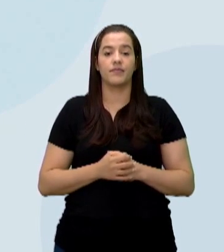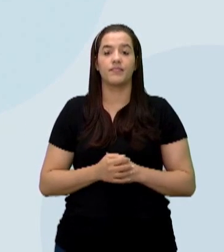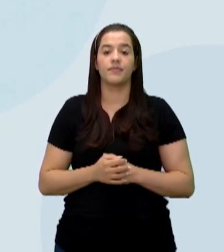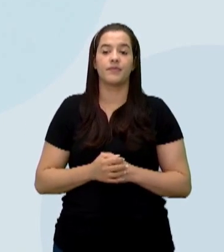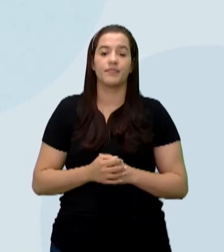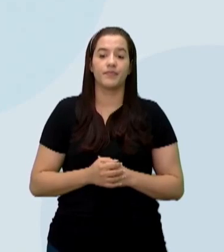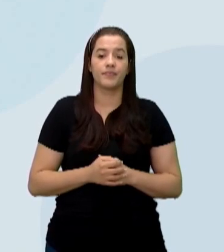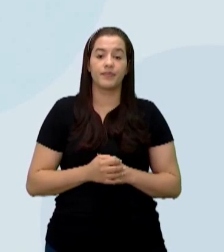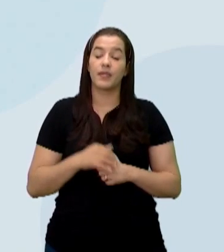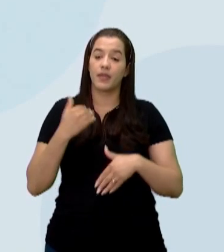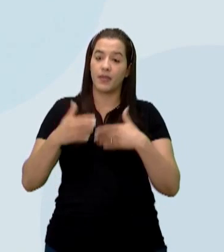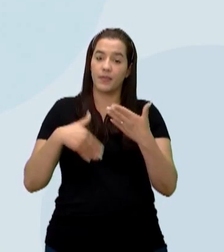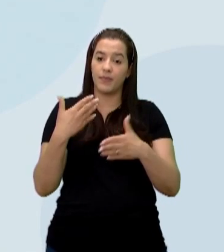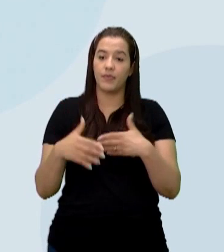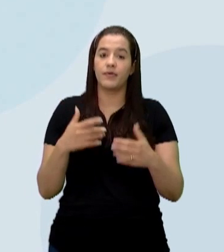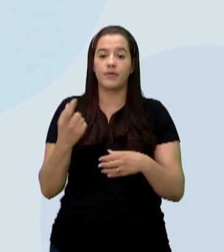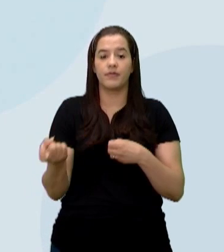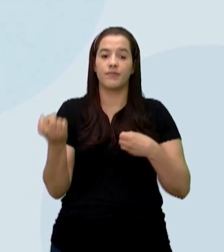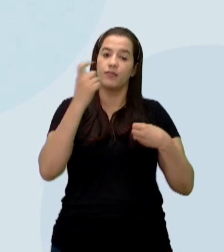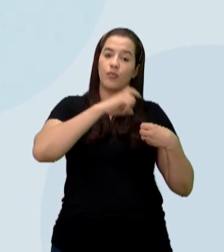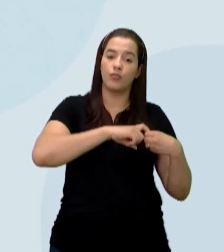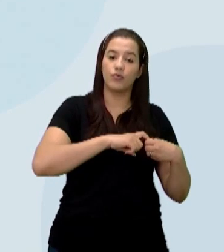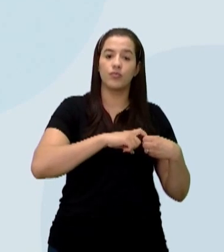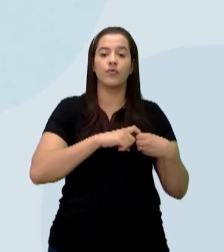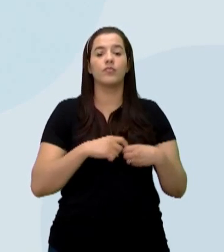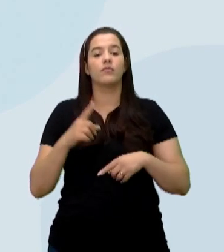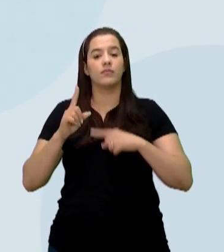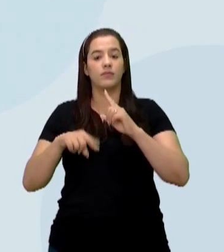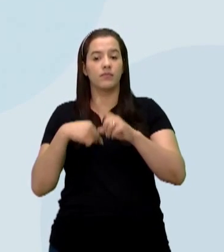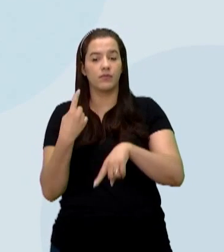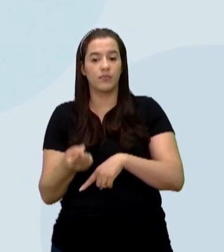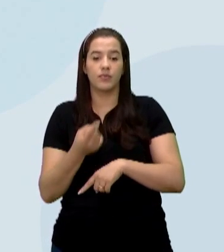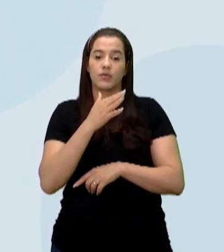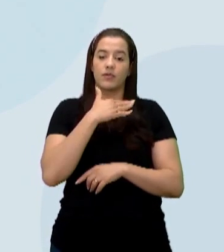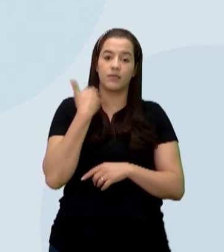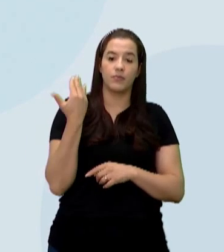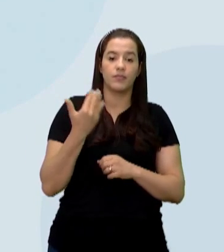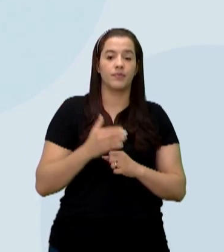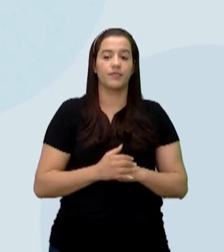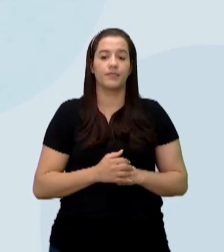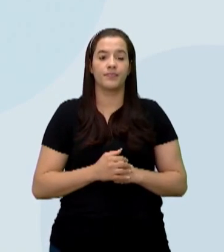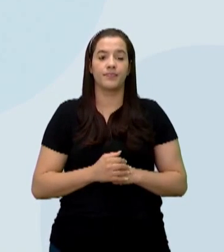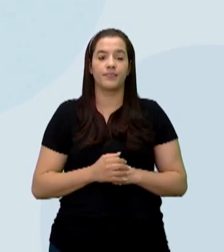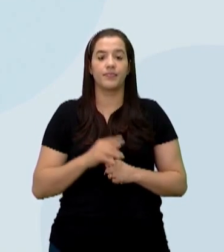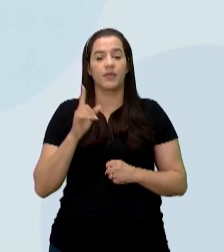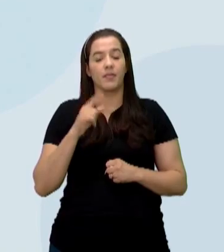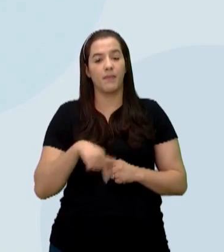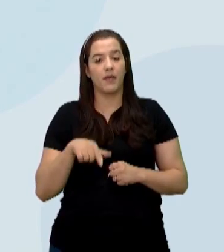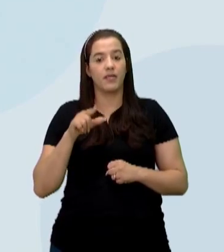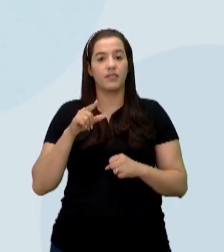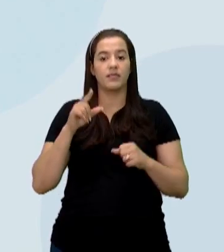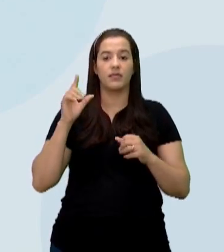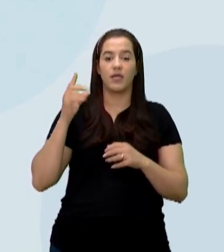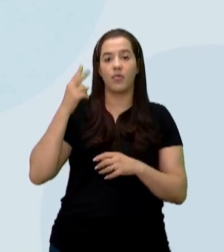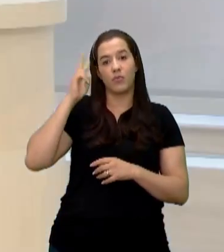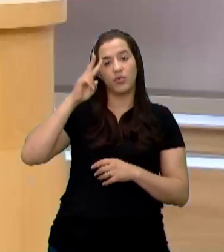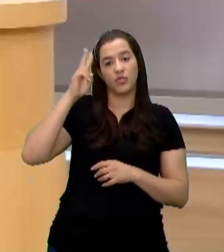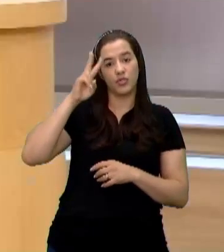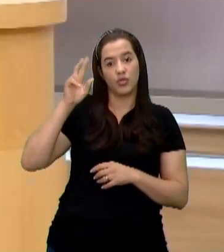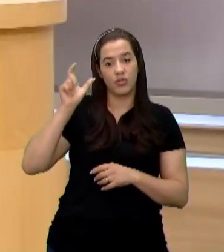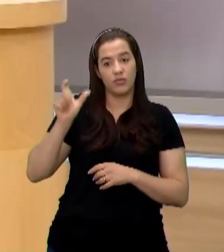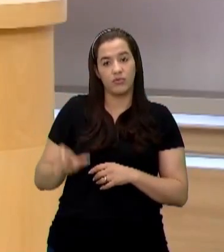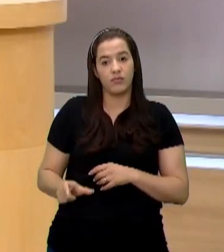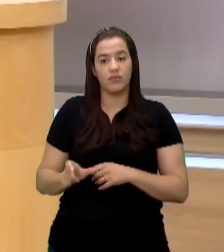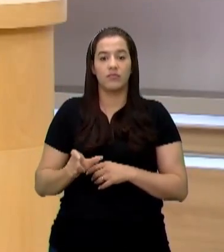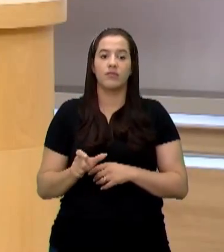descoberta. Aí vai falar um pouquinho que ele voltou à Espanha e depois quando ele morreu. Mas isso configura uma biografia, Elaine? Você acha que